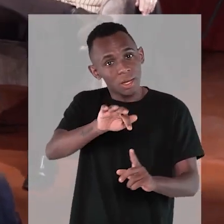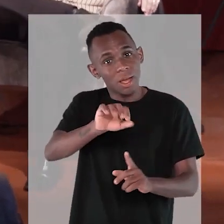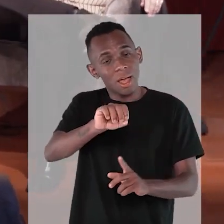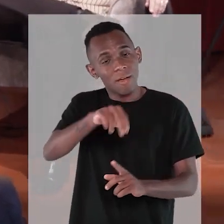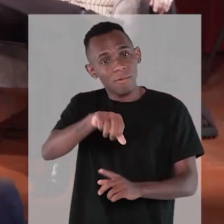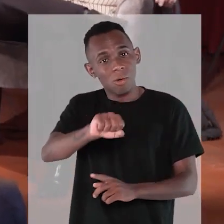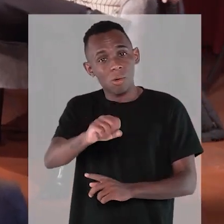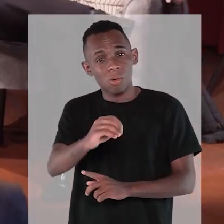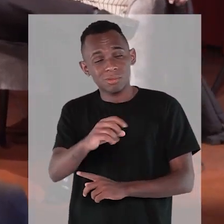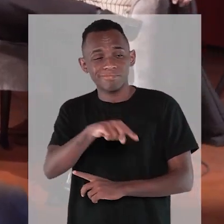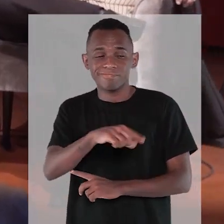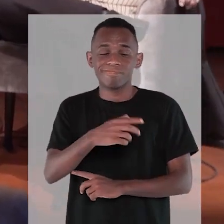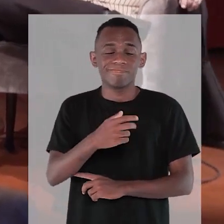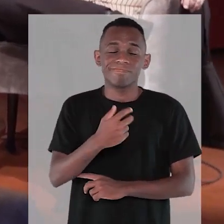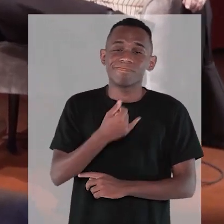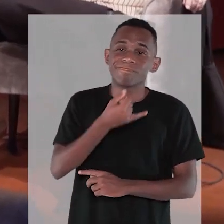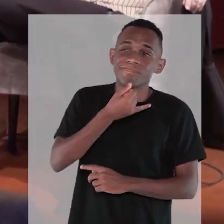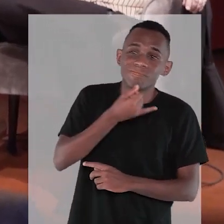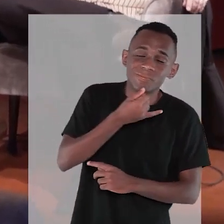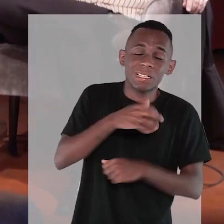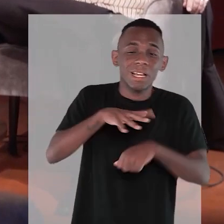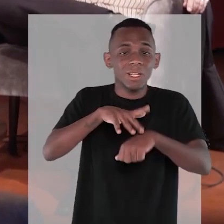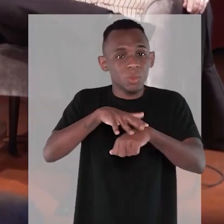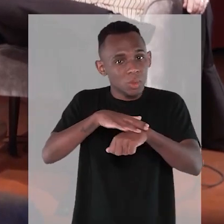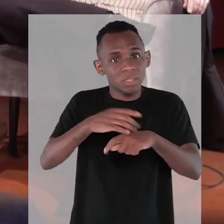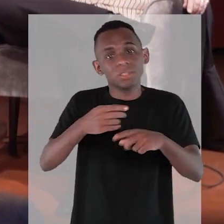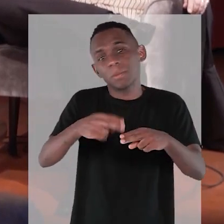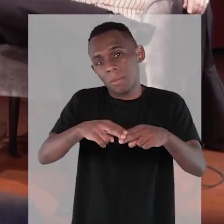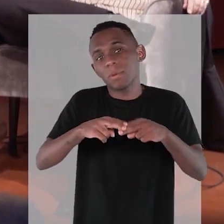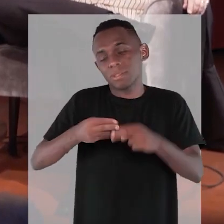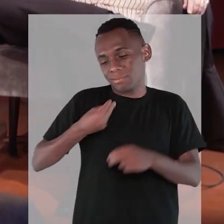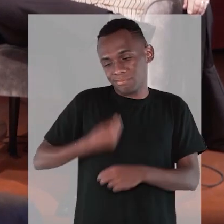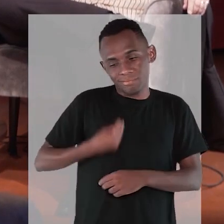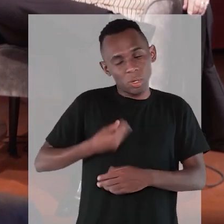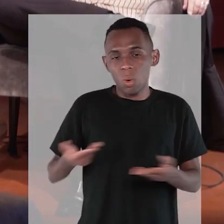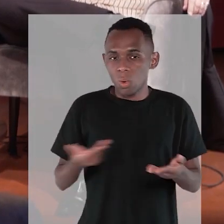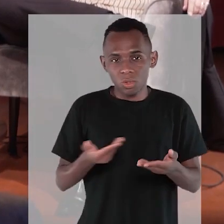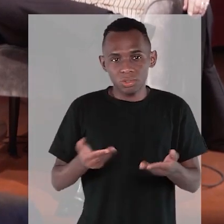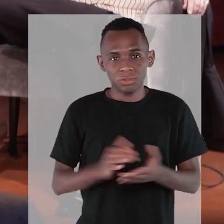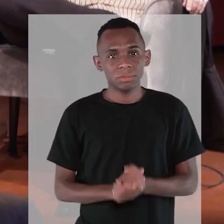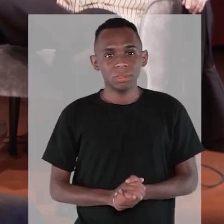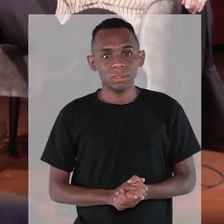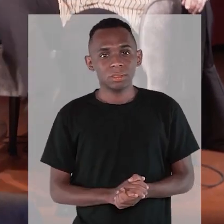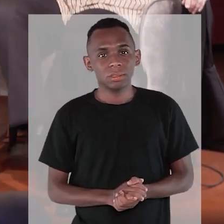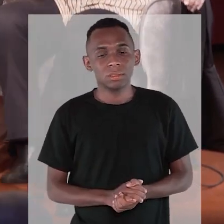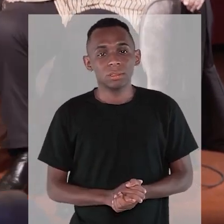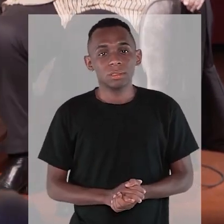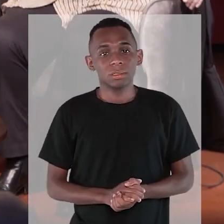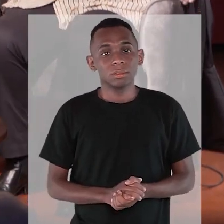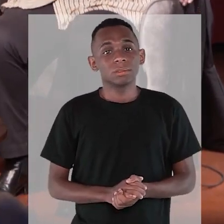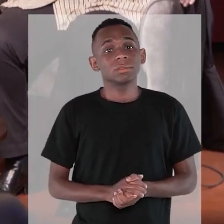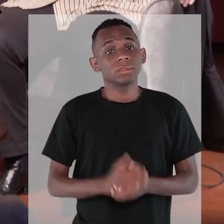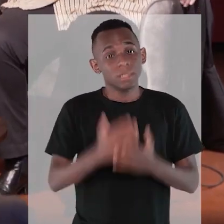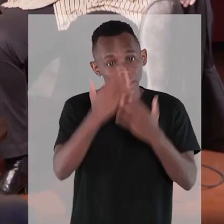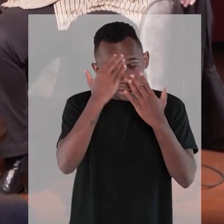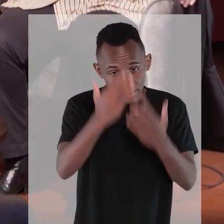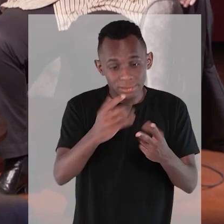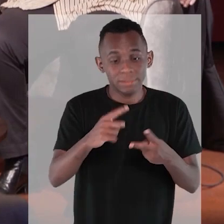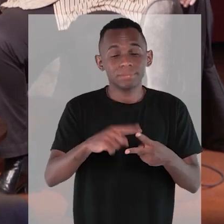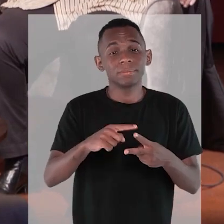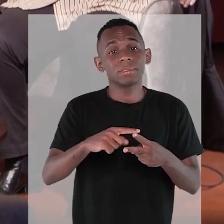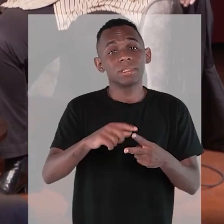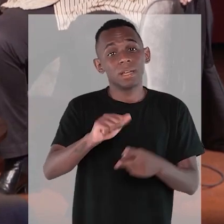duas formas geométricas fazem alusão às cúpulas do Palácio do Congresso Nacional. Mas eu queria agradecer então duplamente ao Afonso, primeiro